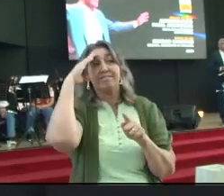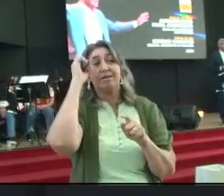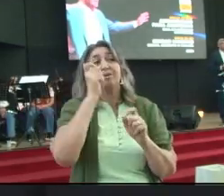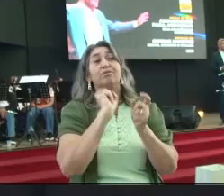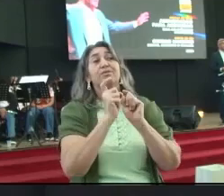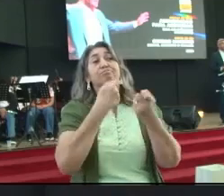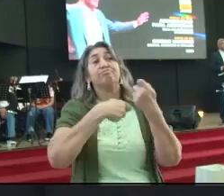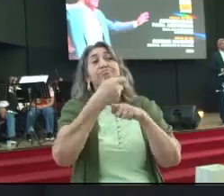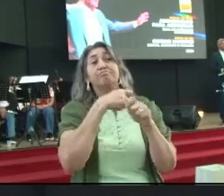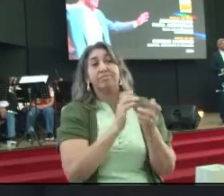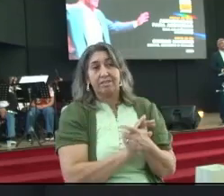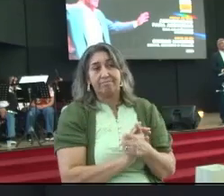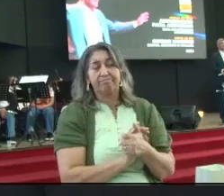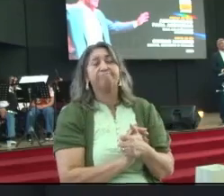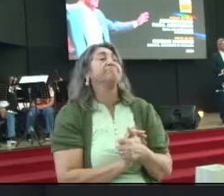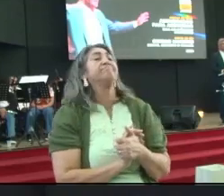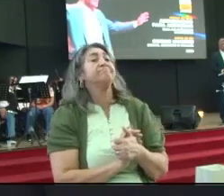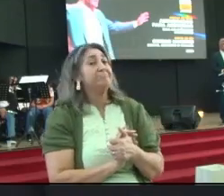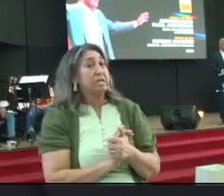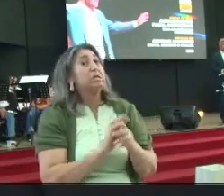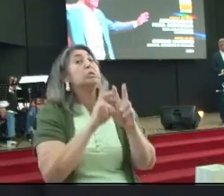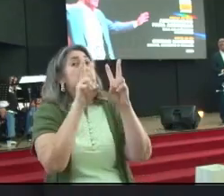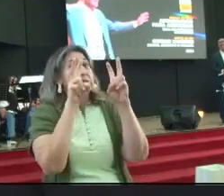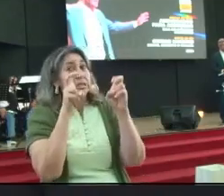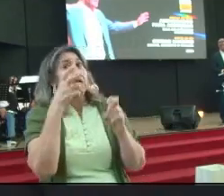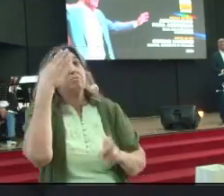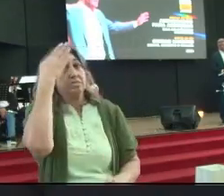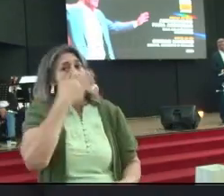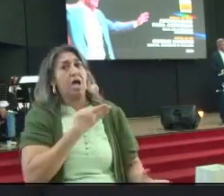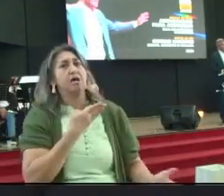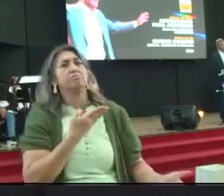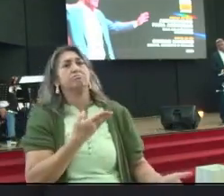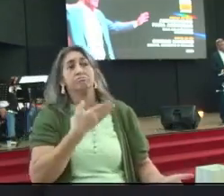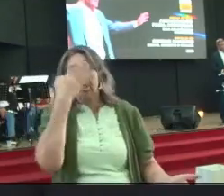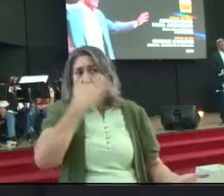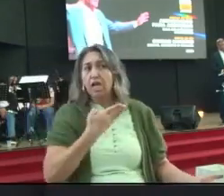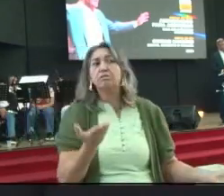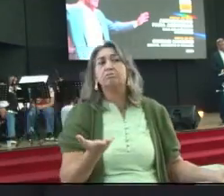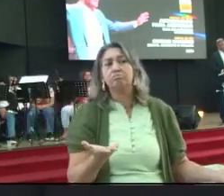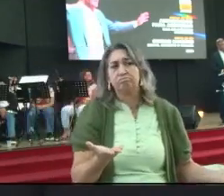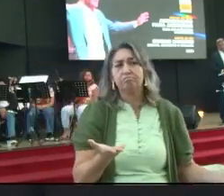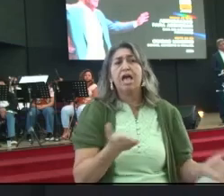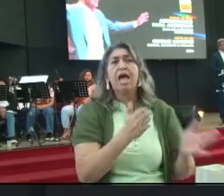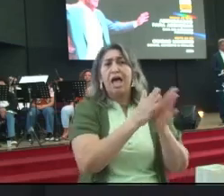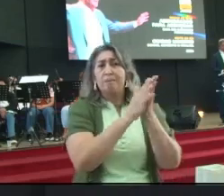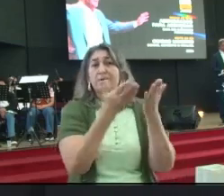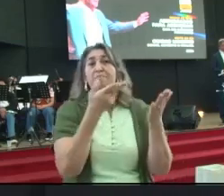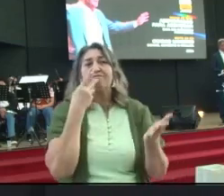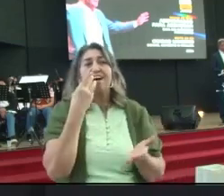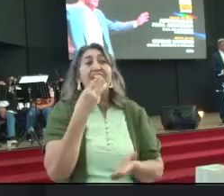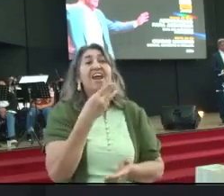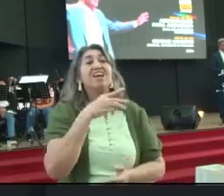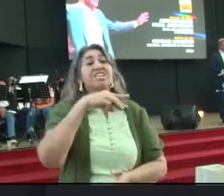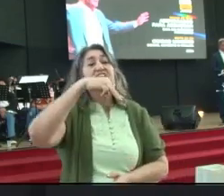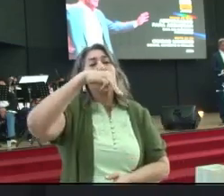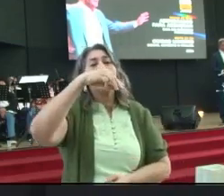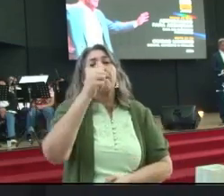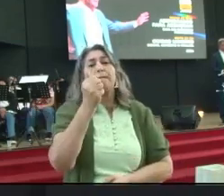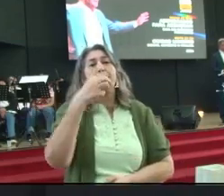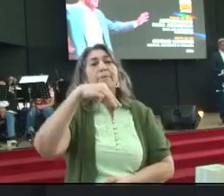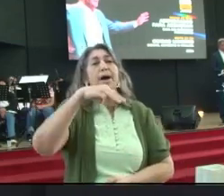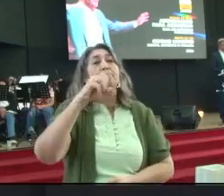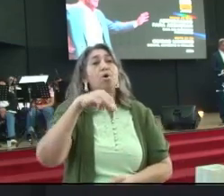Irmãos, o assunto é muito sério. Você sabia que a Bíblia fala de Mamon, o